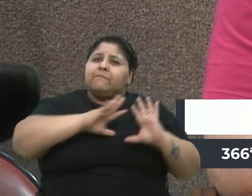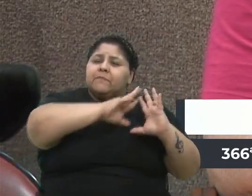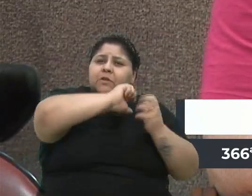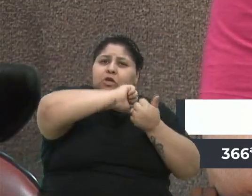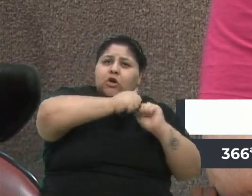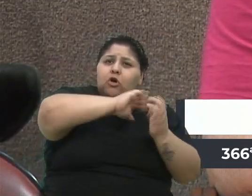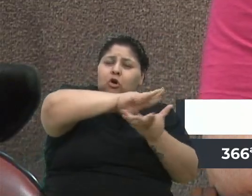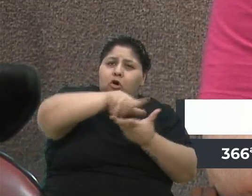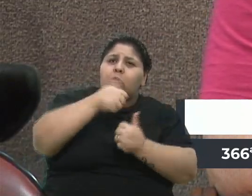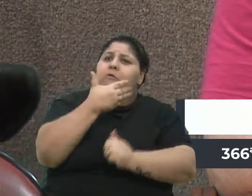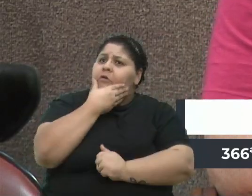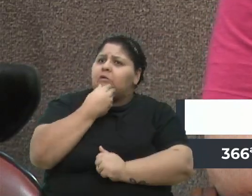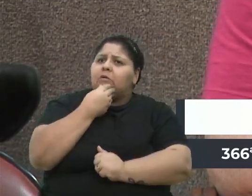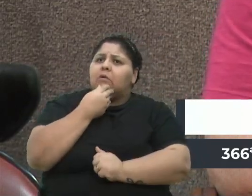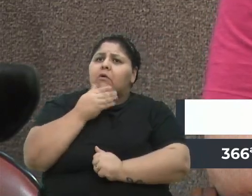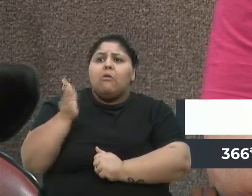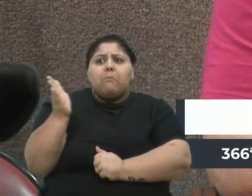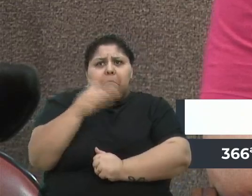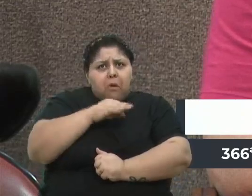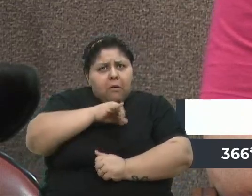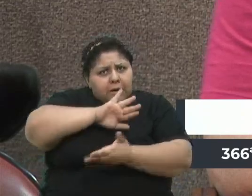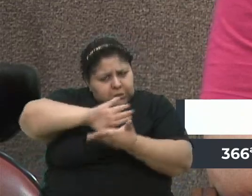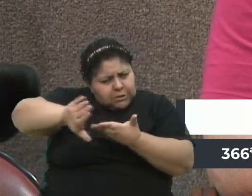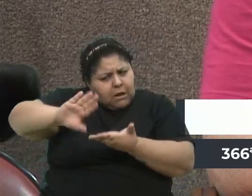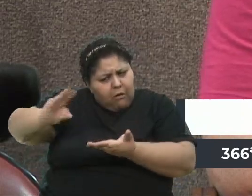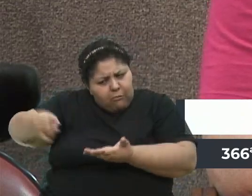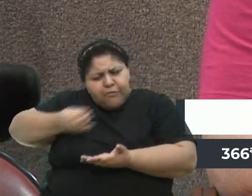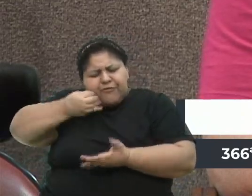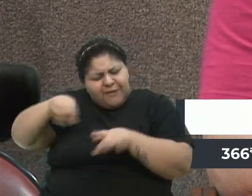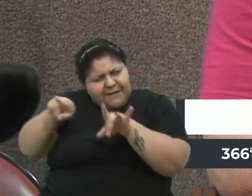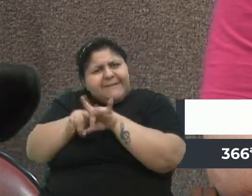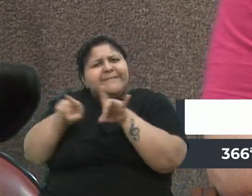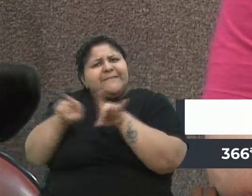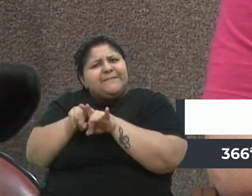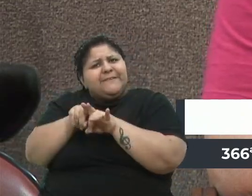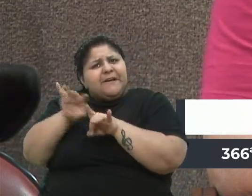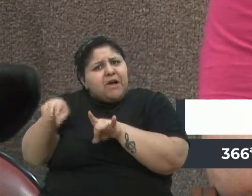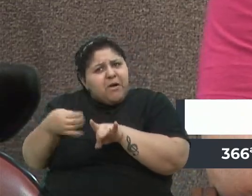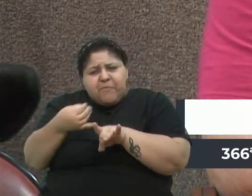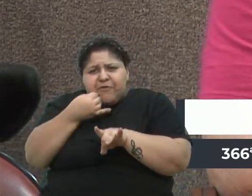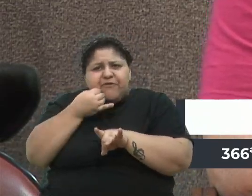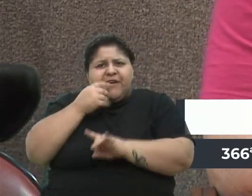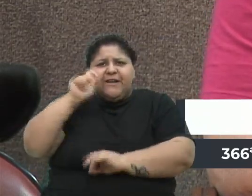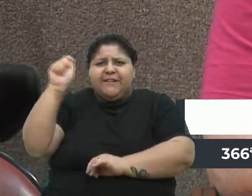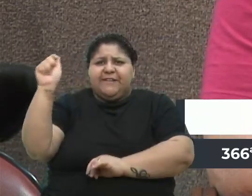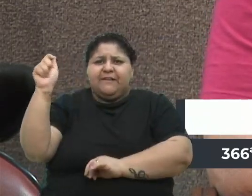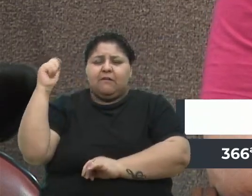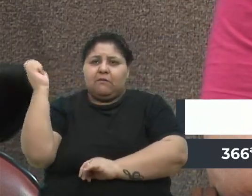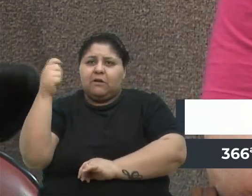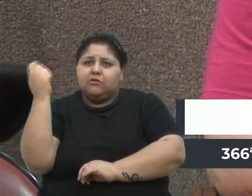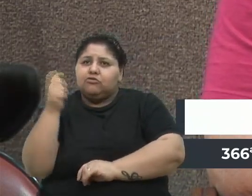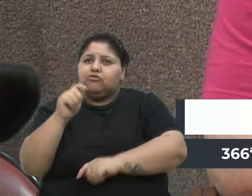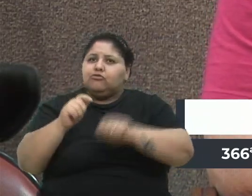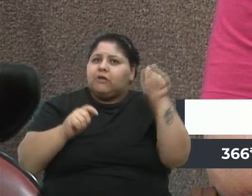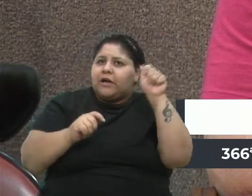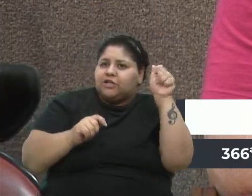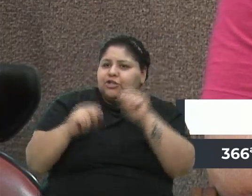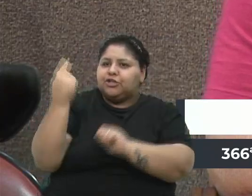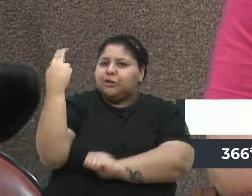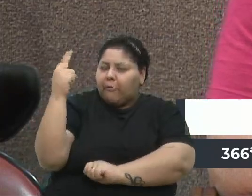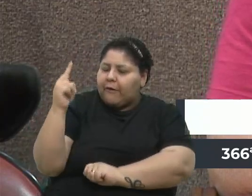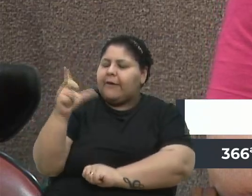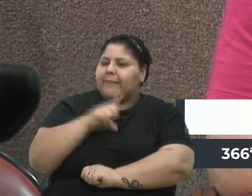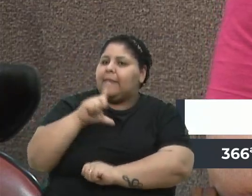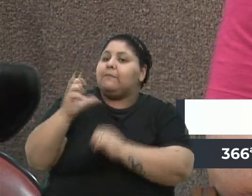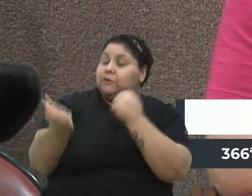proveito também, né? Esse pessoal vem para cá, já aproveita, vem para o Rio Grande do Sul, Argentina, Uruguai, enfim. Então, nós temos essas possibilidades, mas tem que